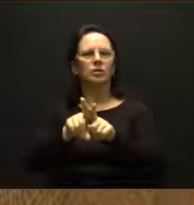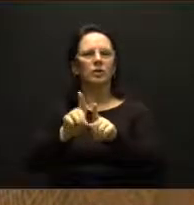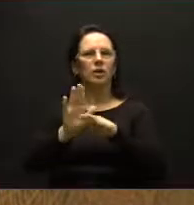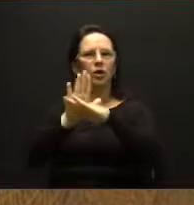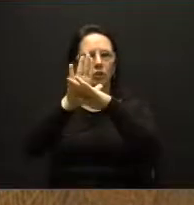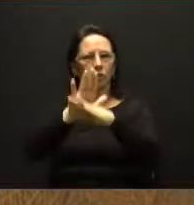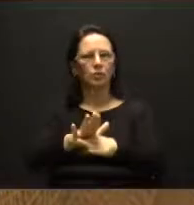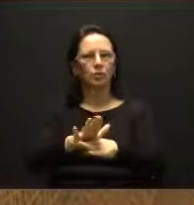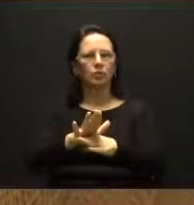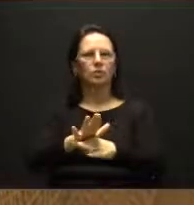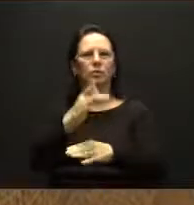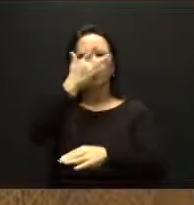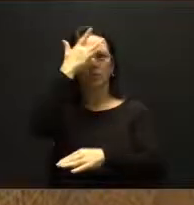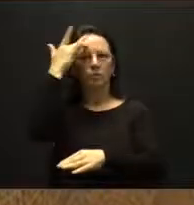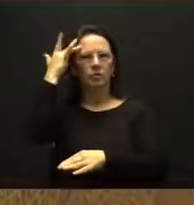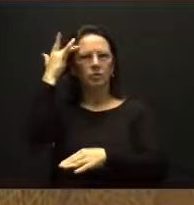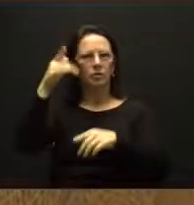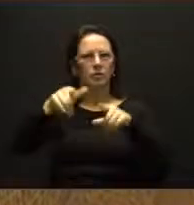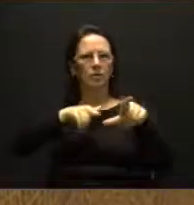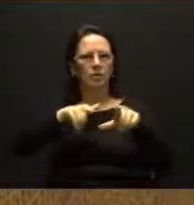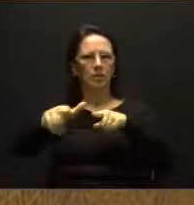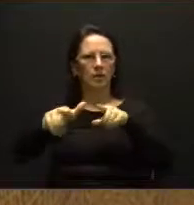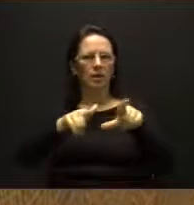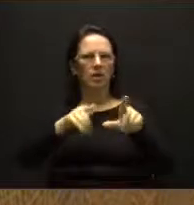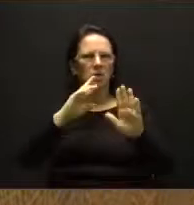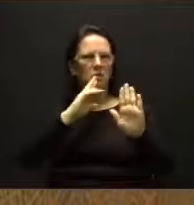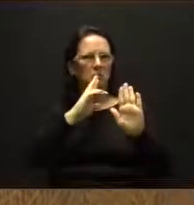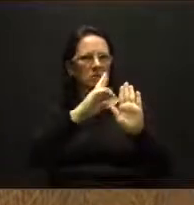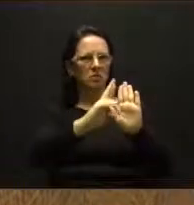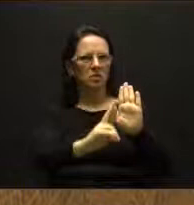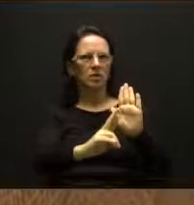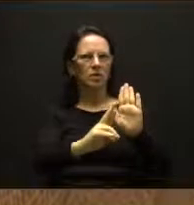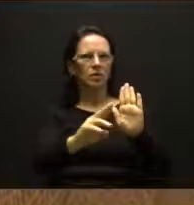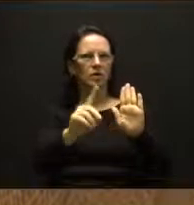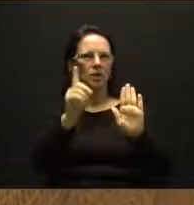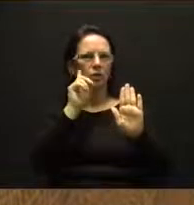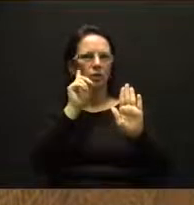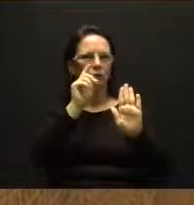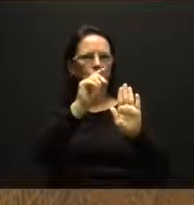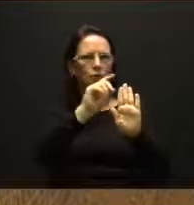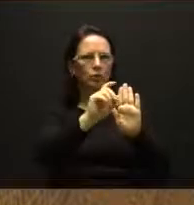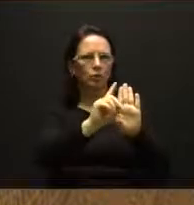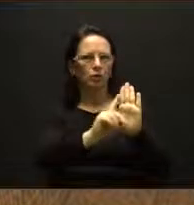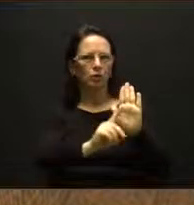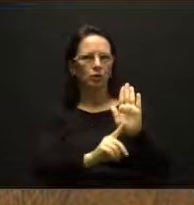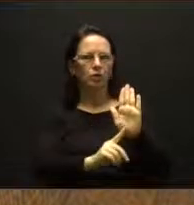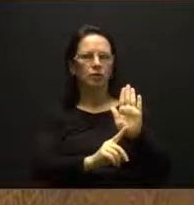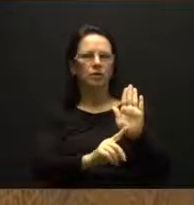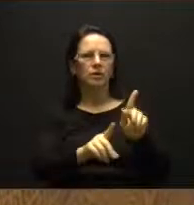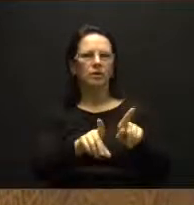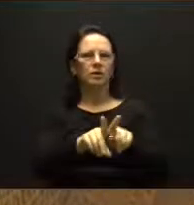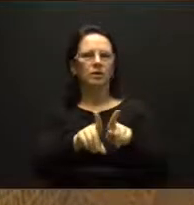74 não respondido até a presente data solicitando viabilizar